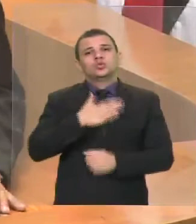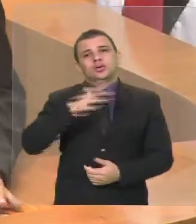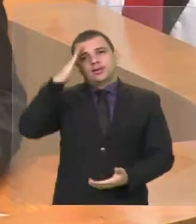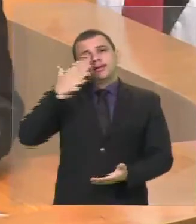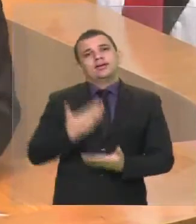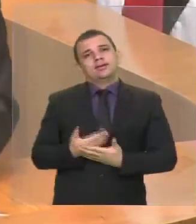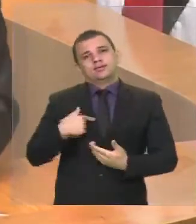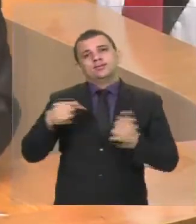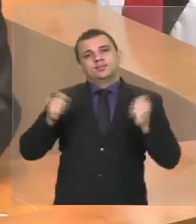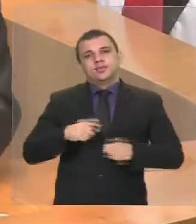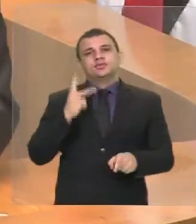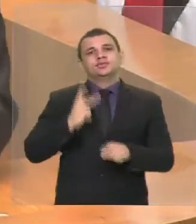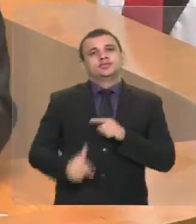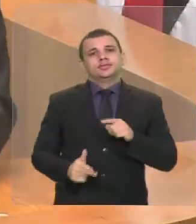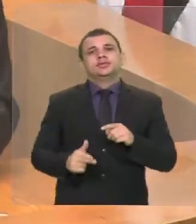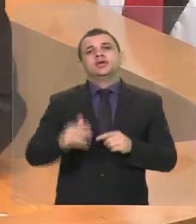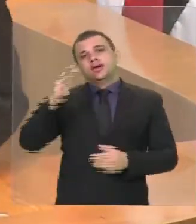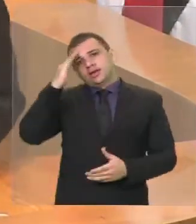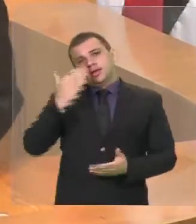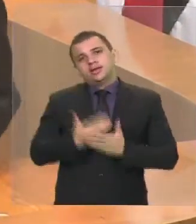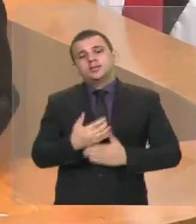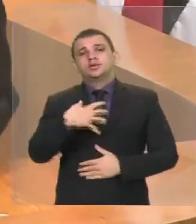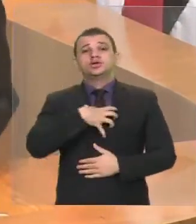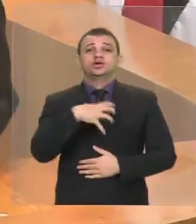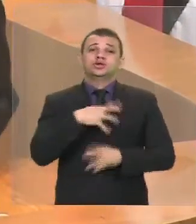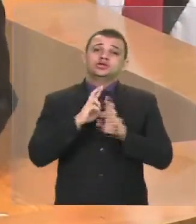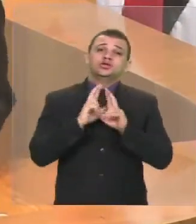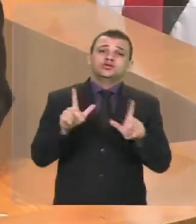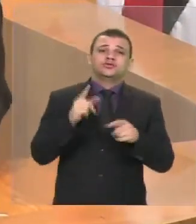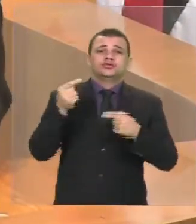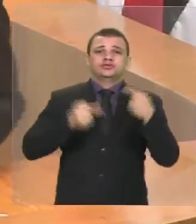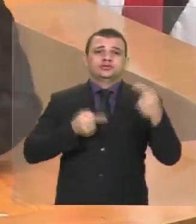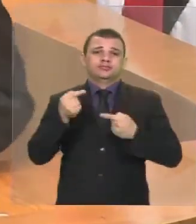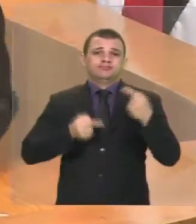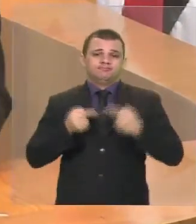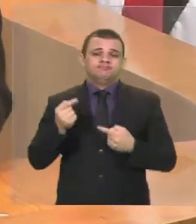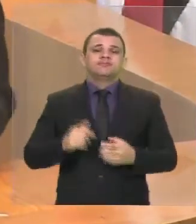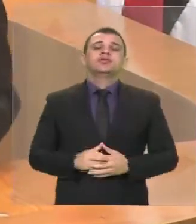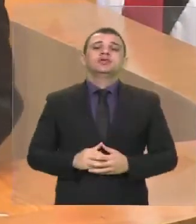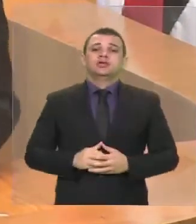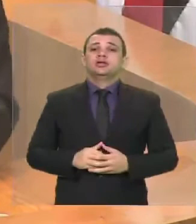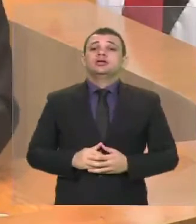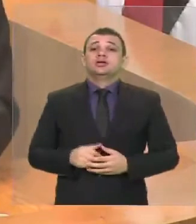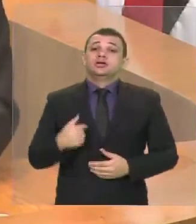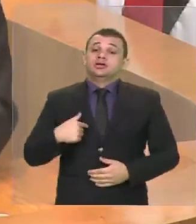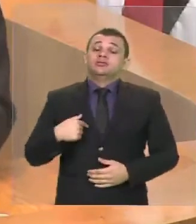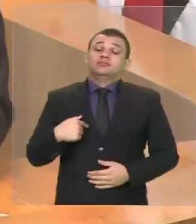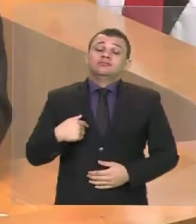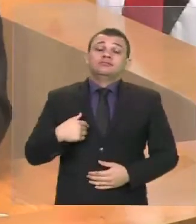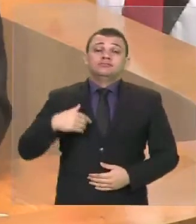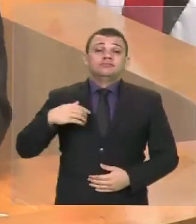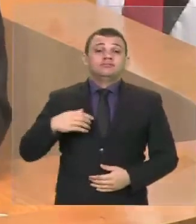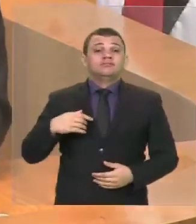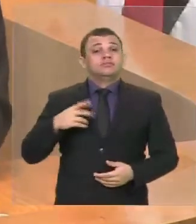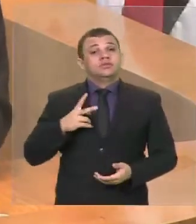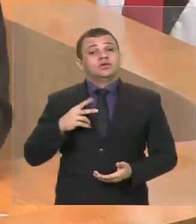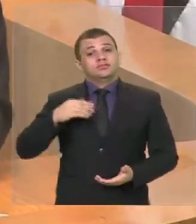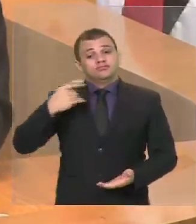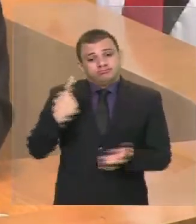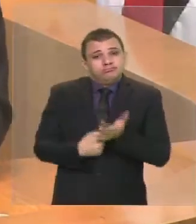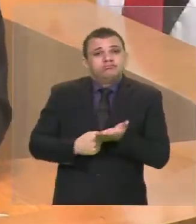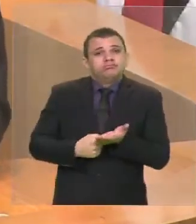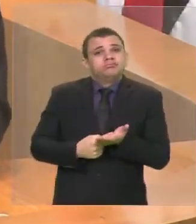que acreditaram no nosso novo jeito de fazer política, e eu afirmo meu compromisso de continuar trabalhando diariamente por um Maranhão